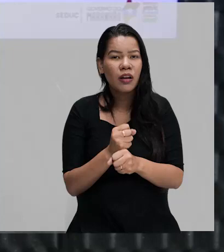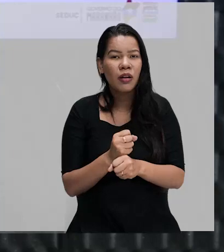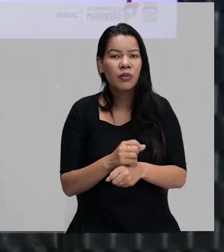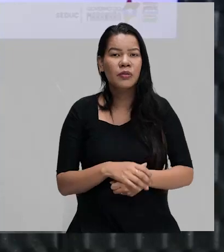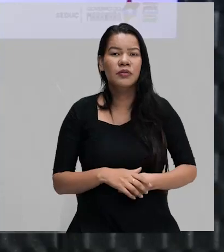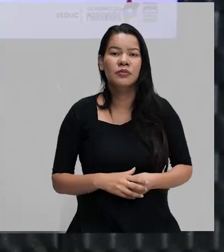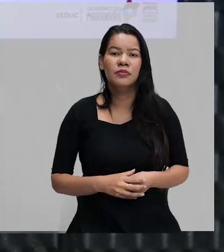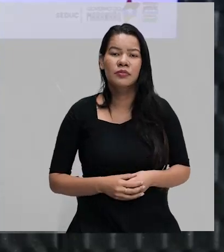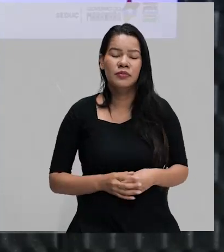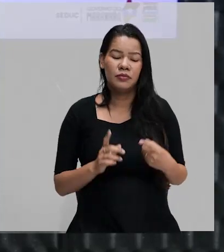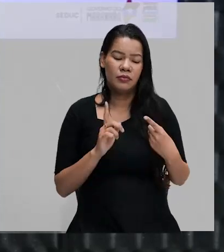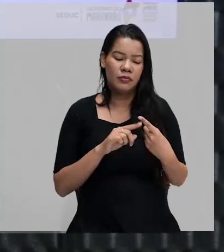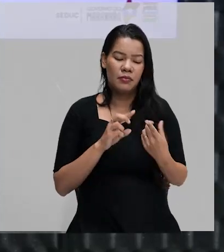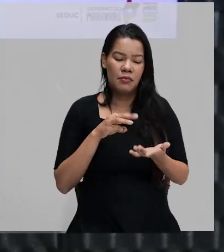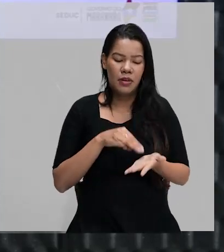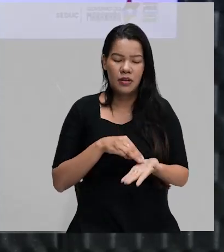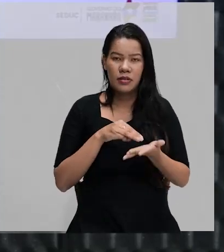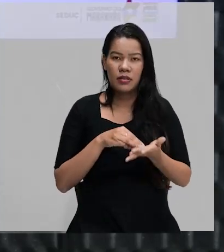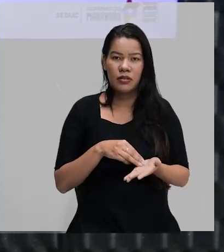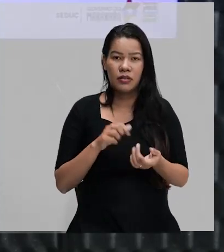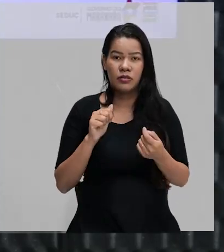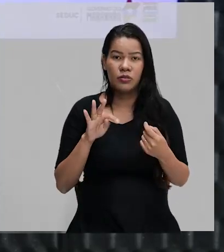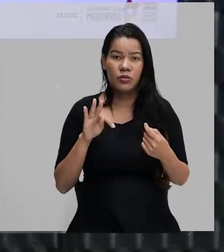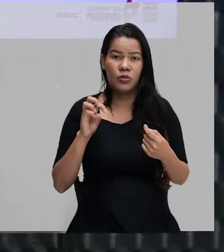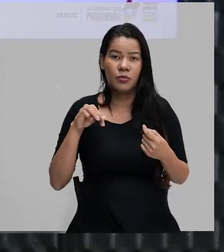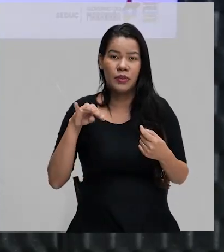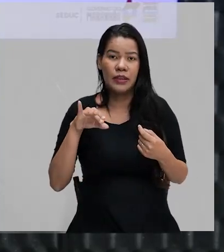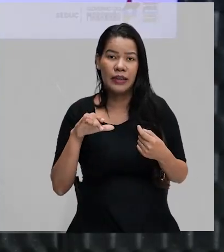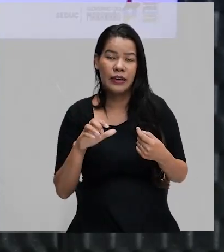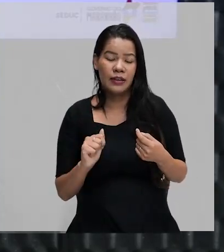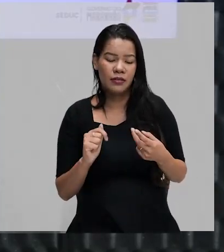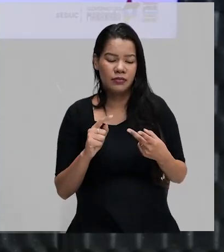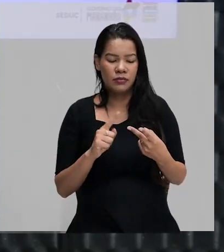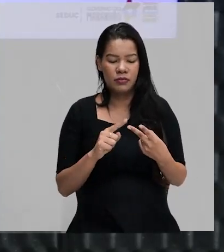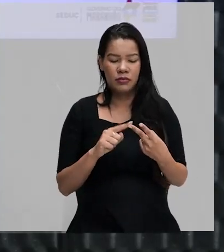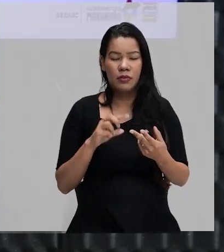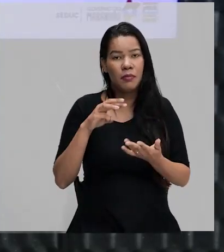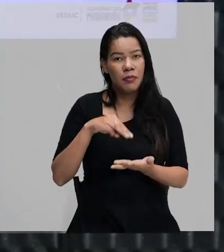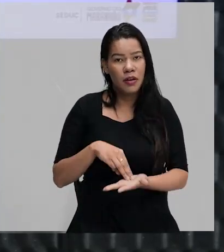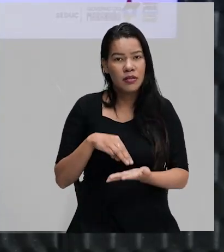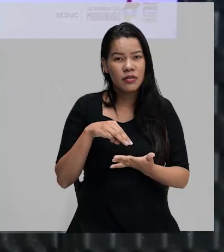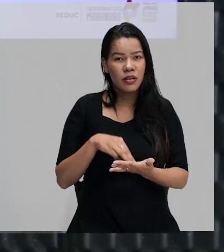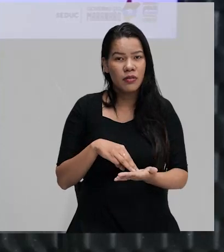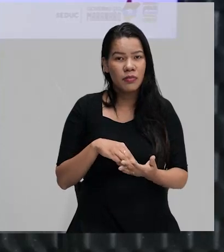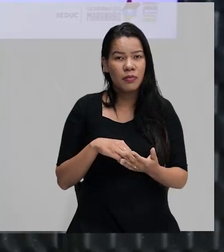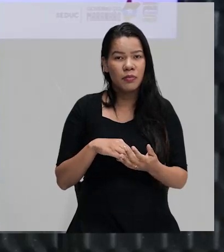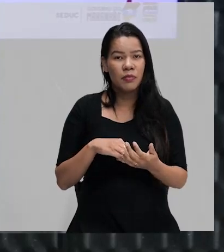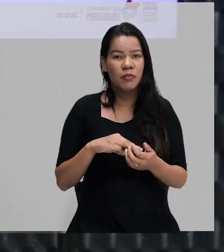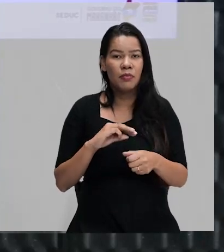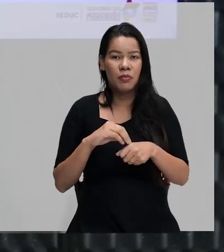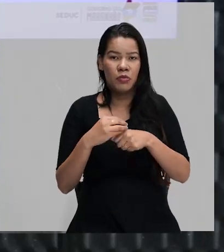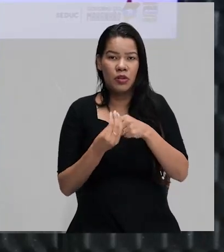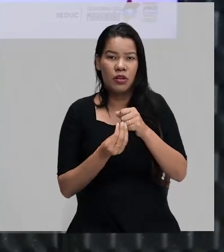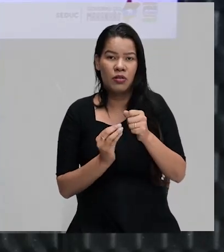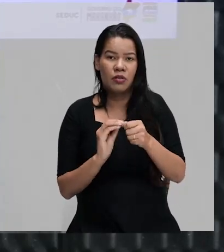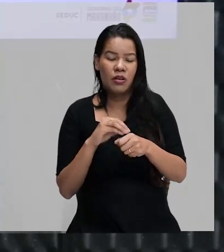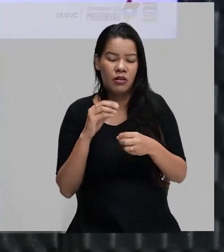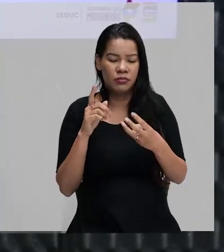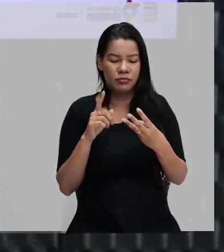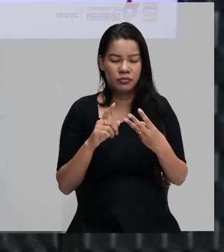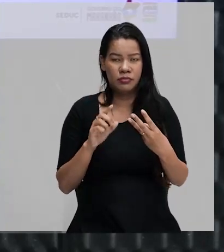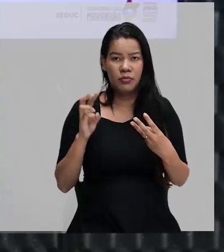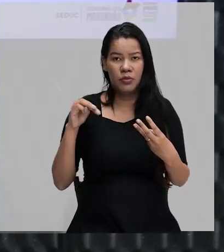estequiométrico. Massa atômica, a massa do átomo, a massa molecular, ok? A